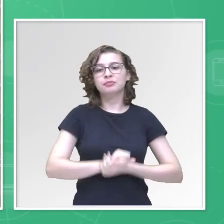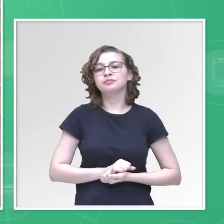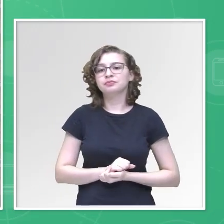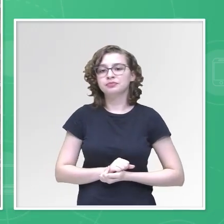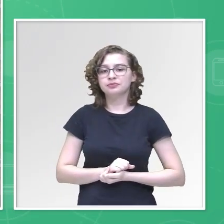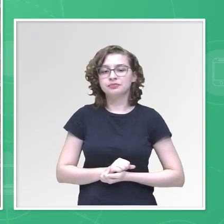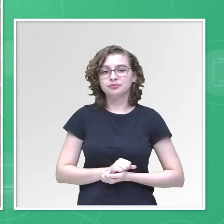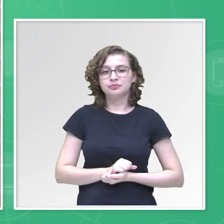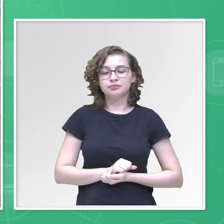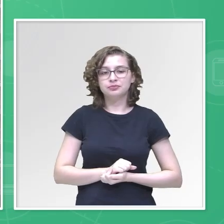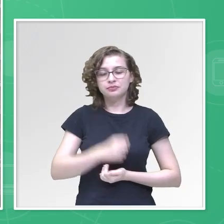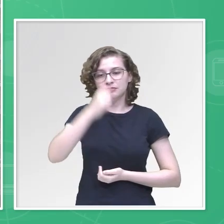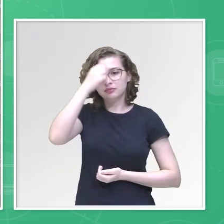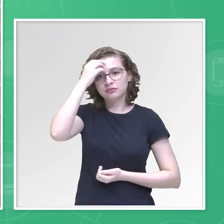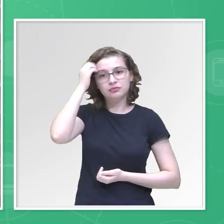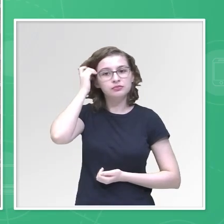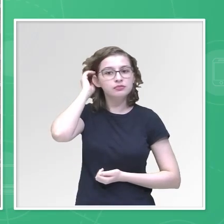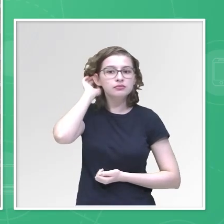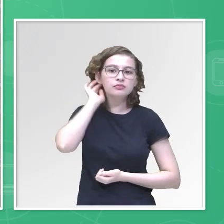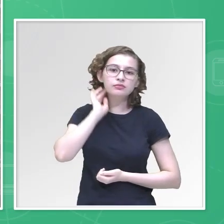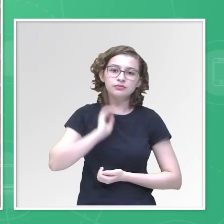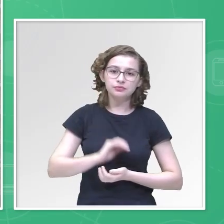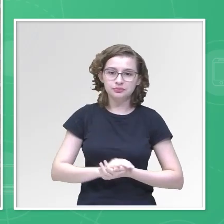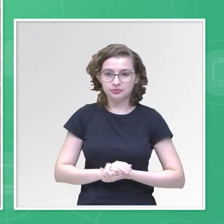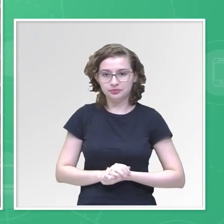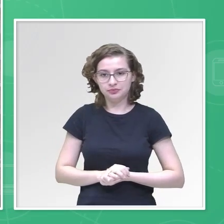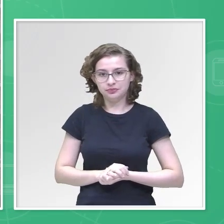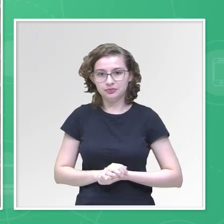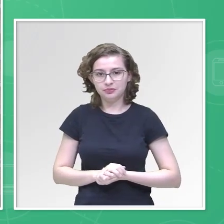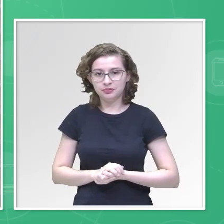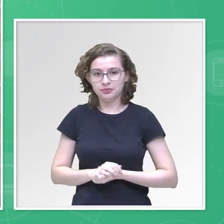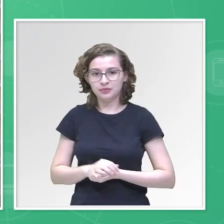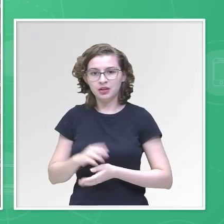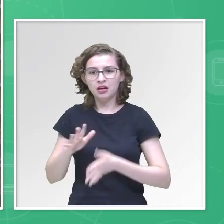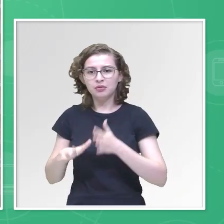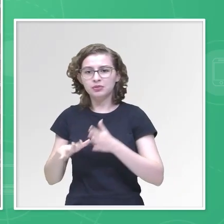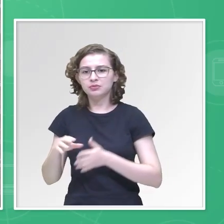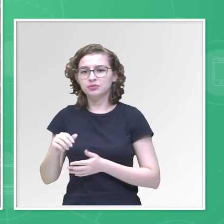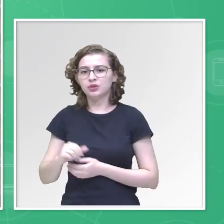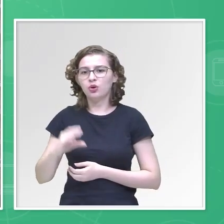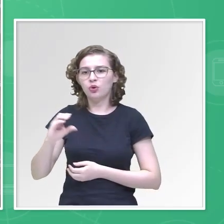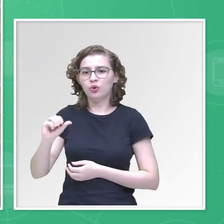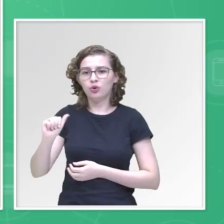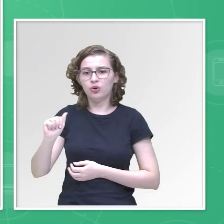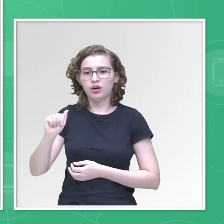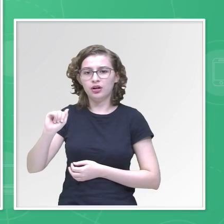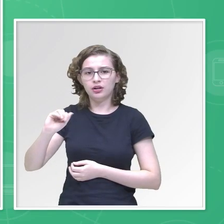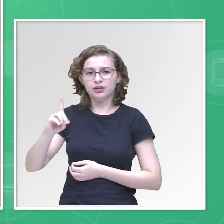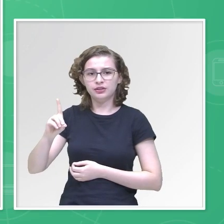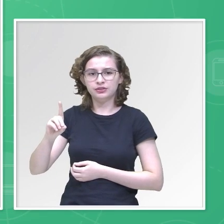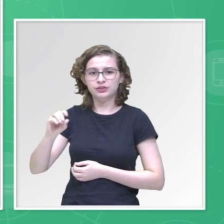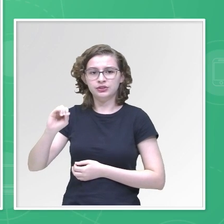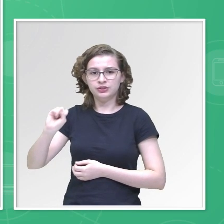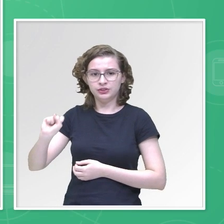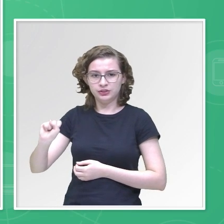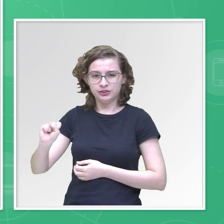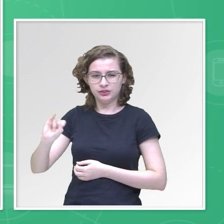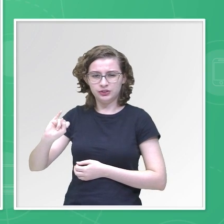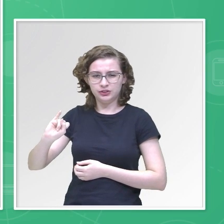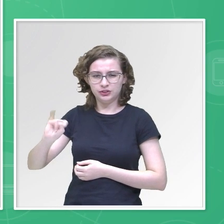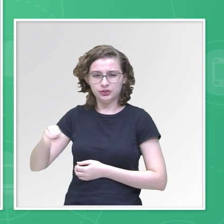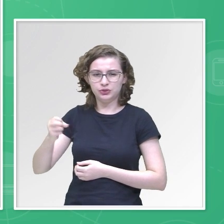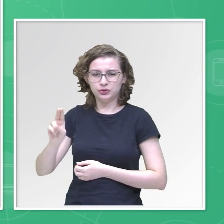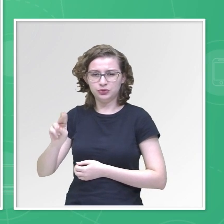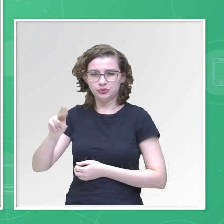protagonista e também ao antagonistas são as personagens adjuvantes ou coadjuvantes temos o tempo que é